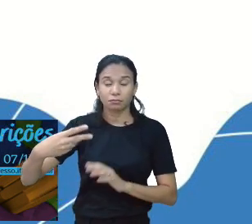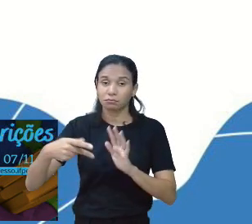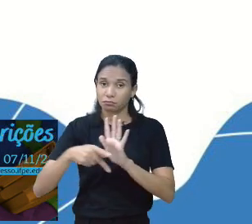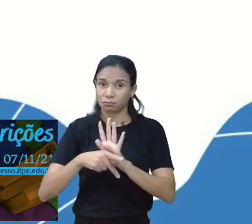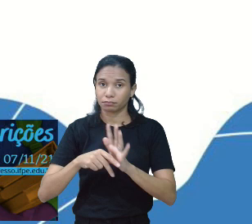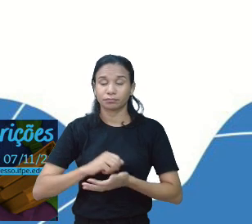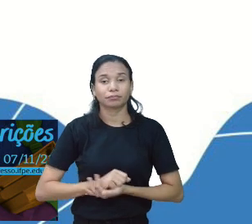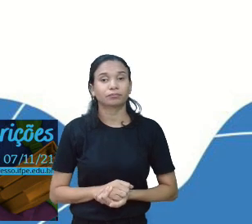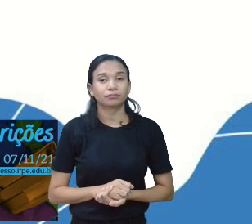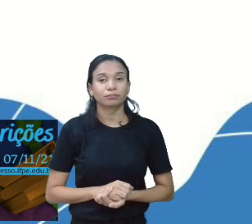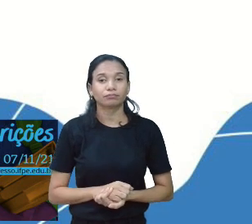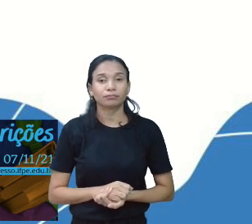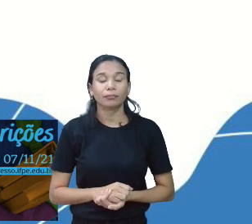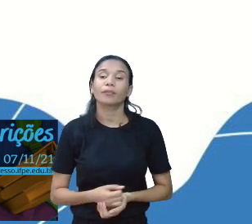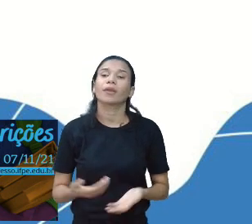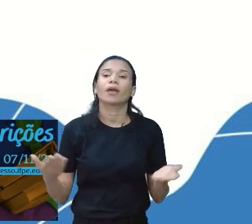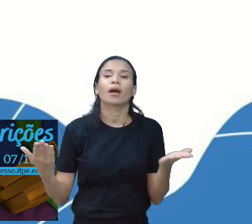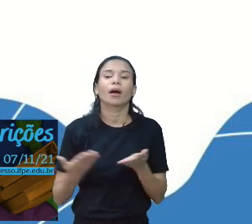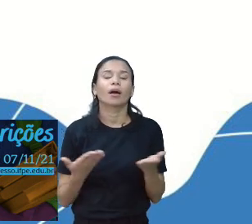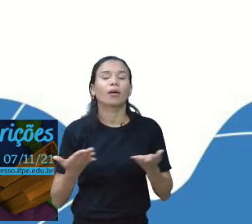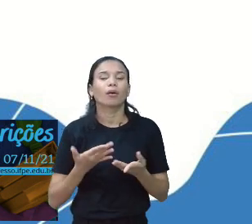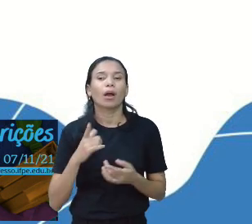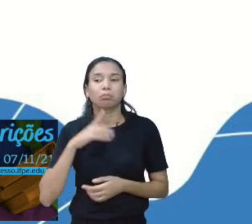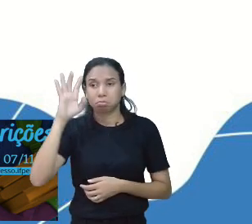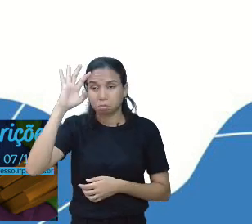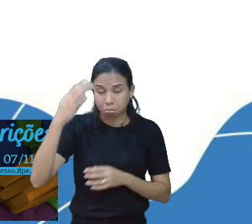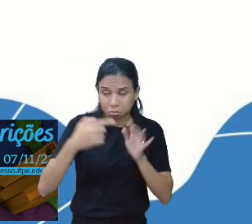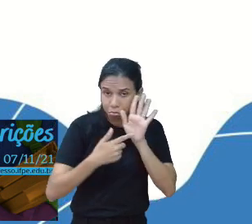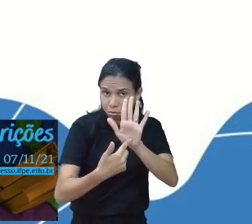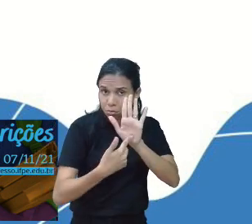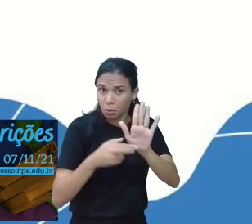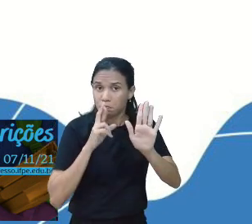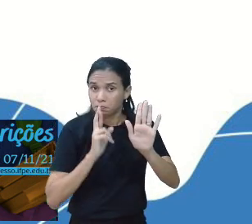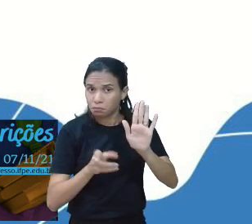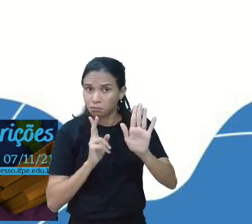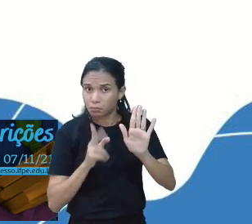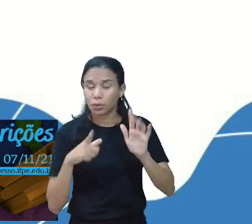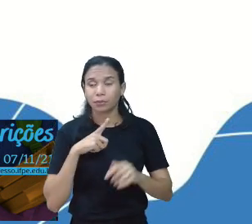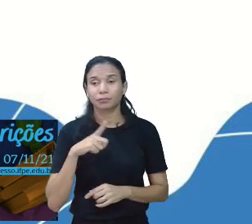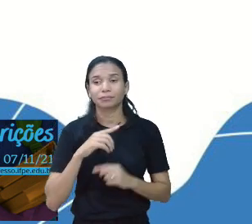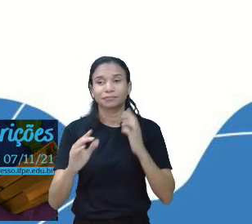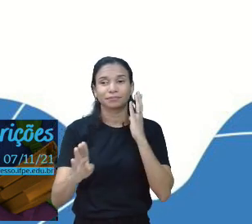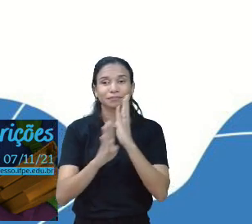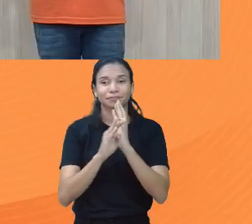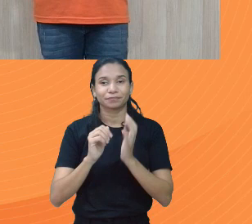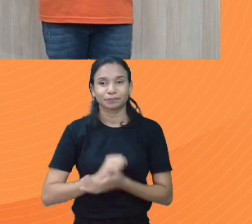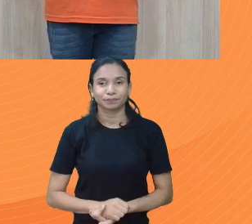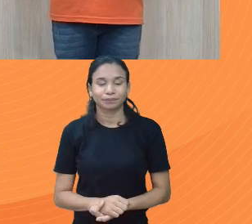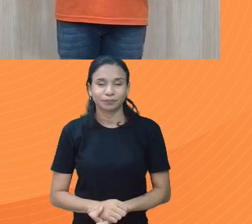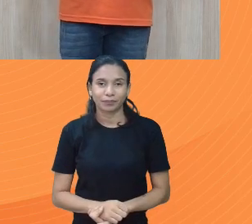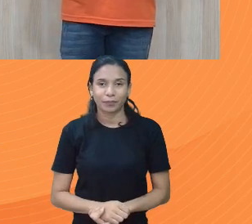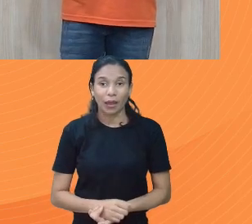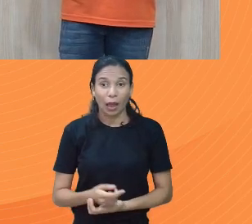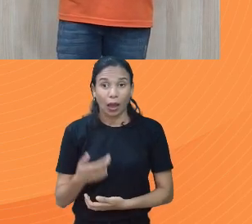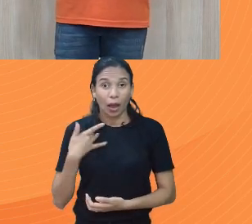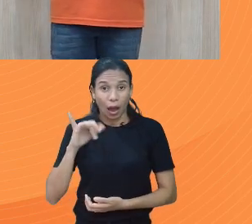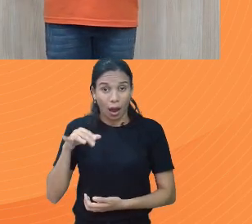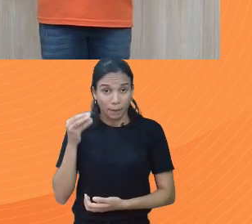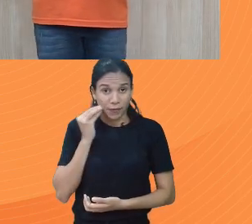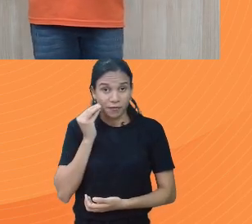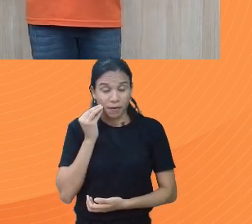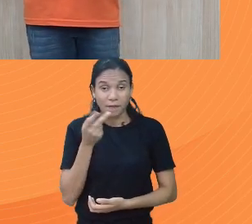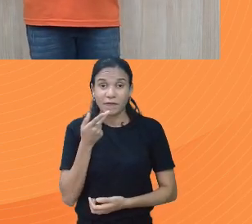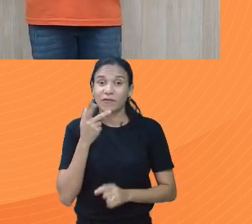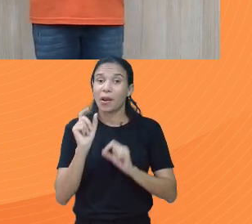5,463 milésimos. E aí está o resultado que Gilda encontrou. Gente, eu aproveito para reforçar